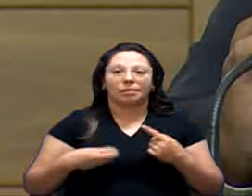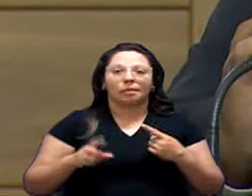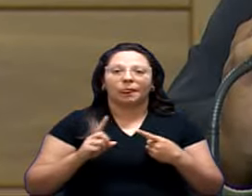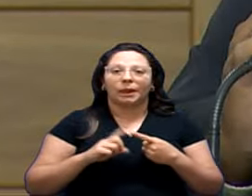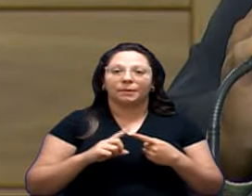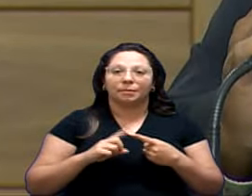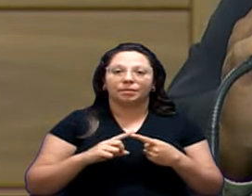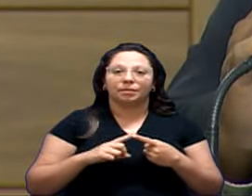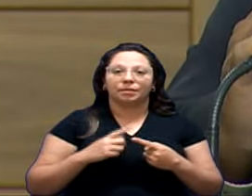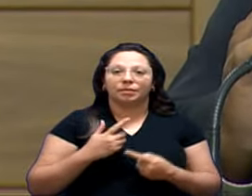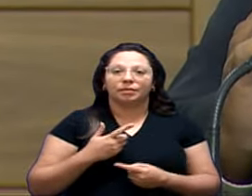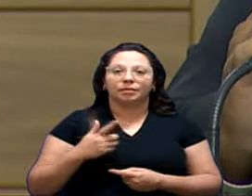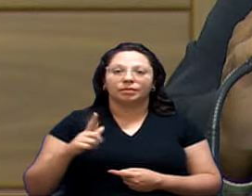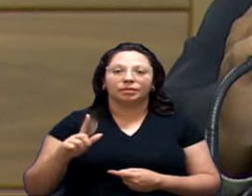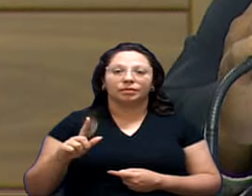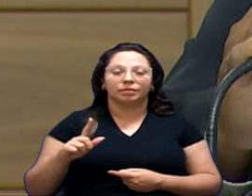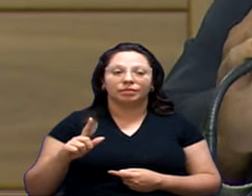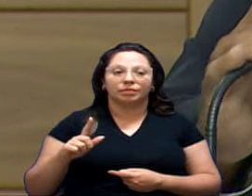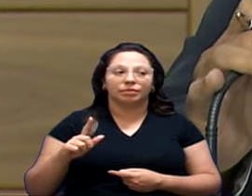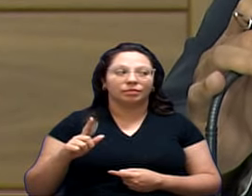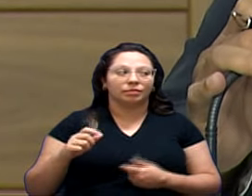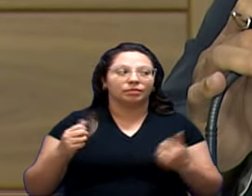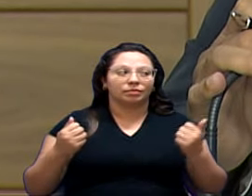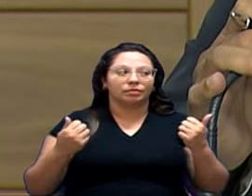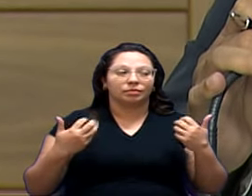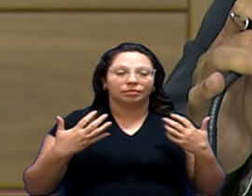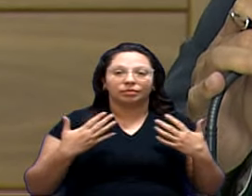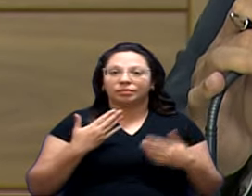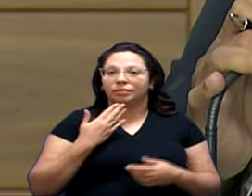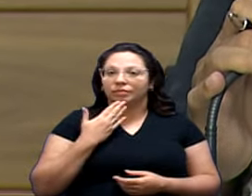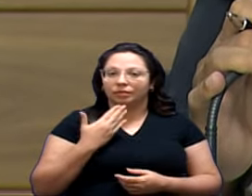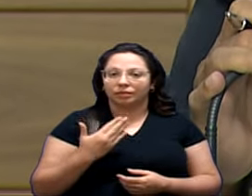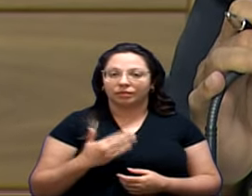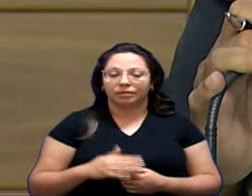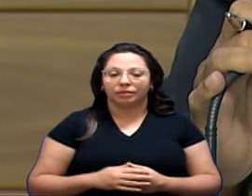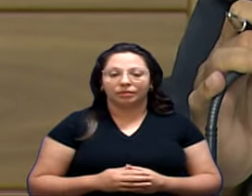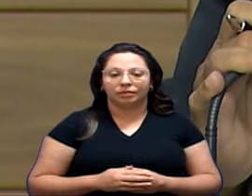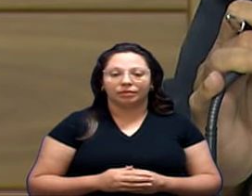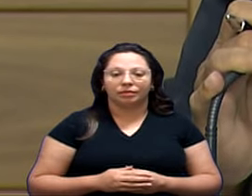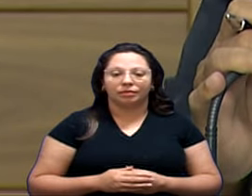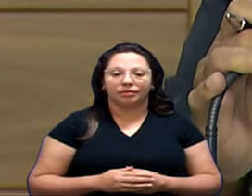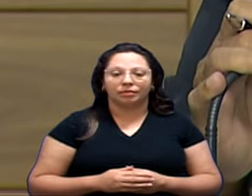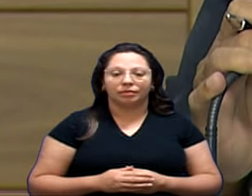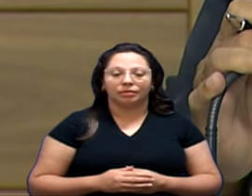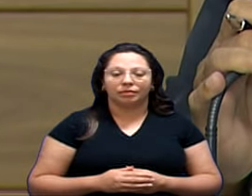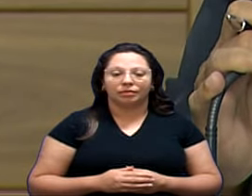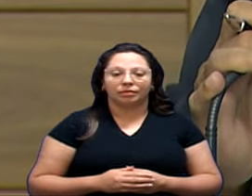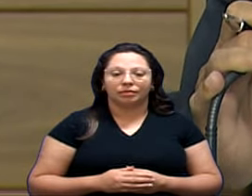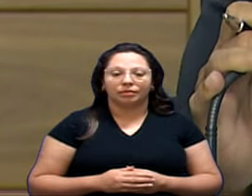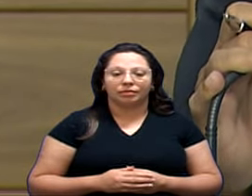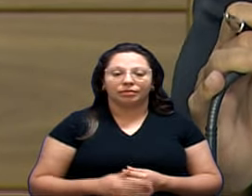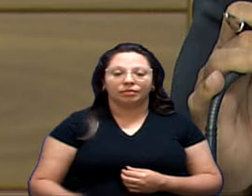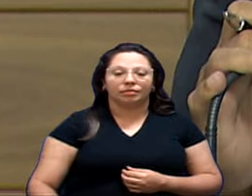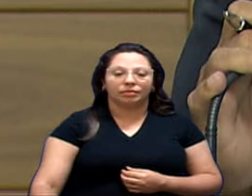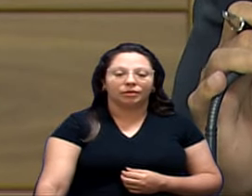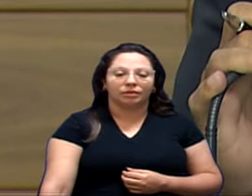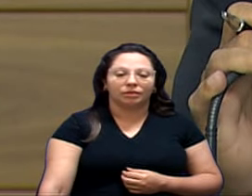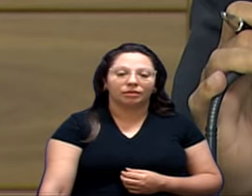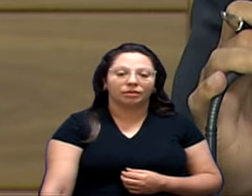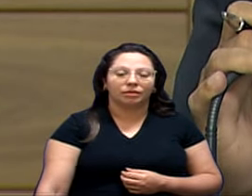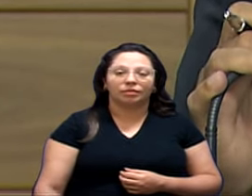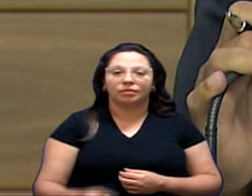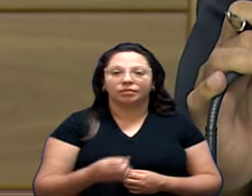da plateia por favor quem tá com por favor tem a palavra seu nome por favor